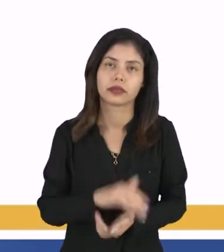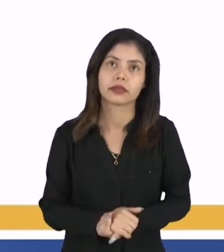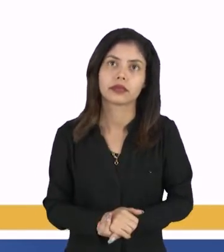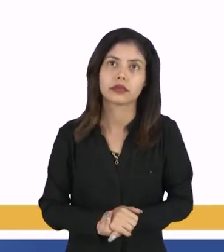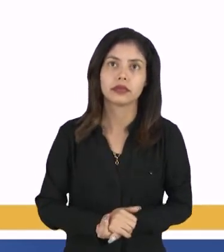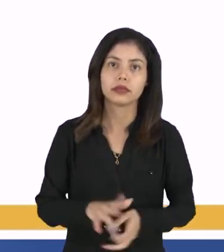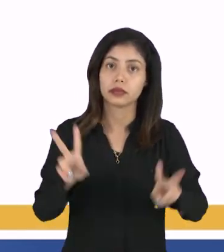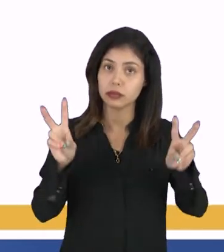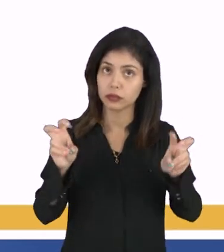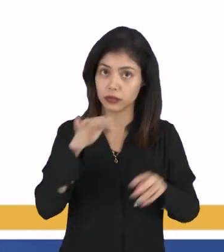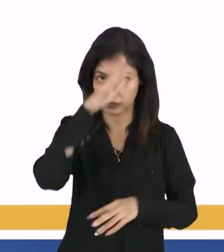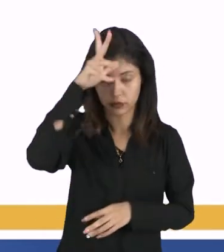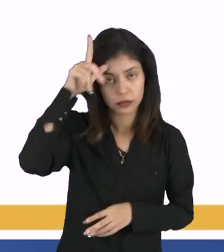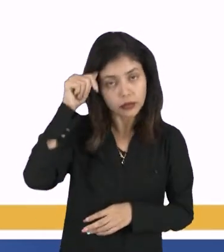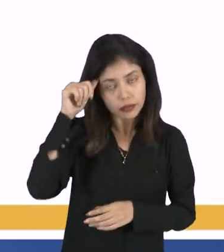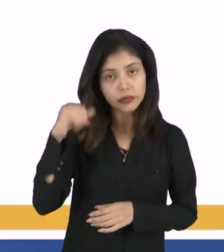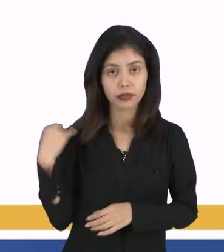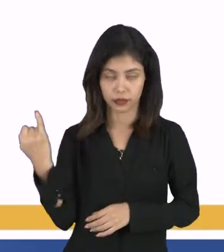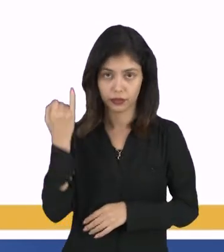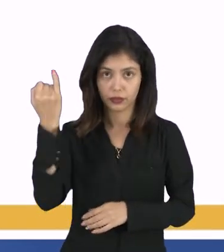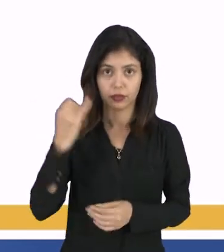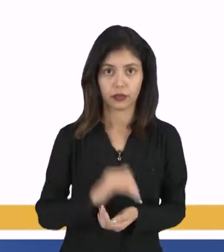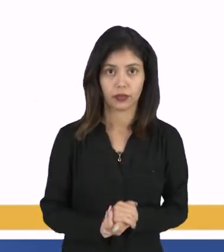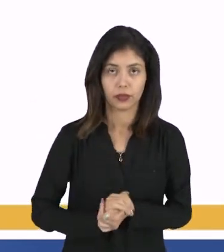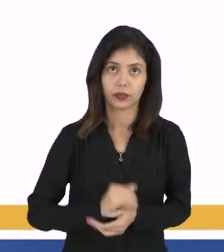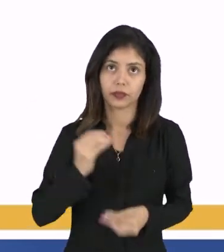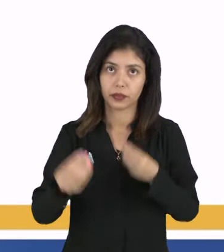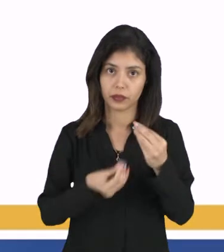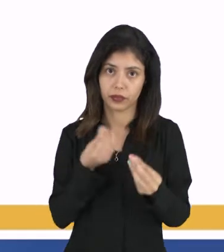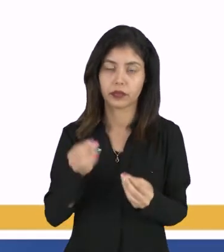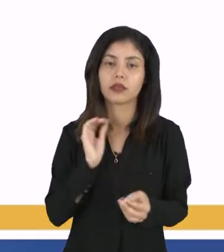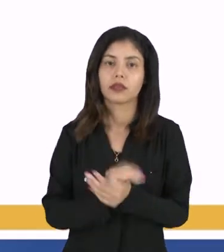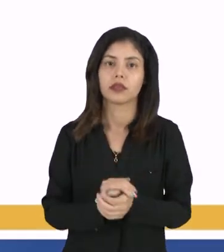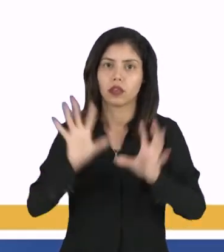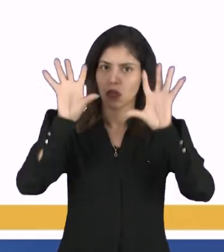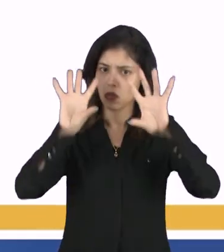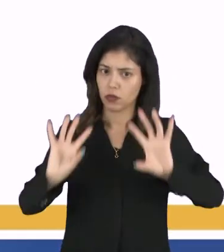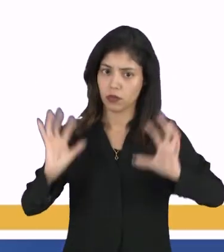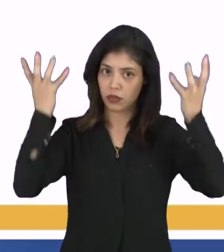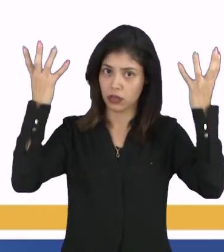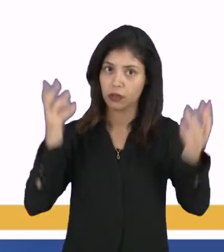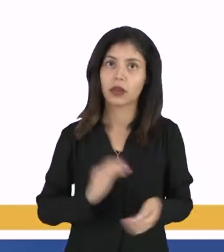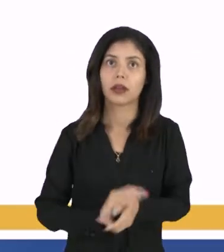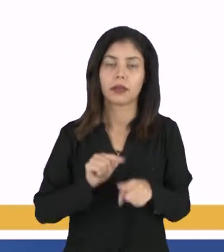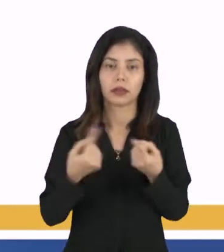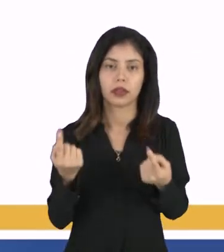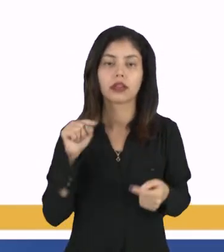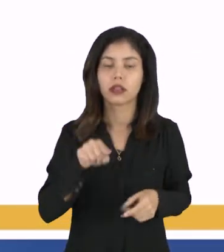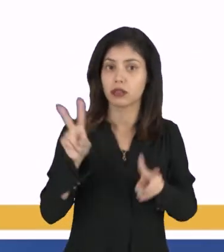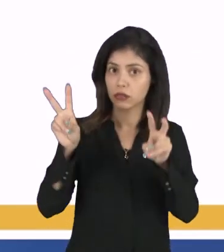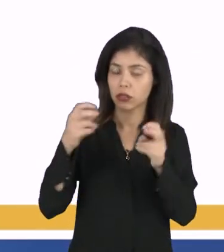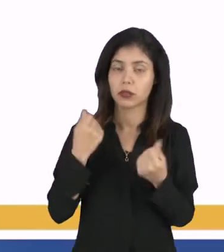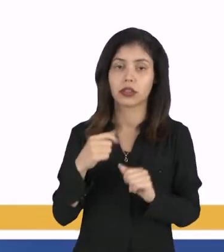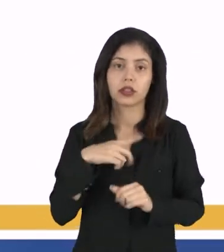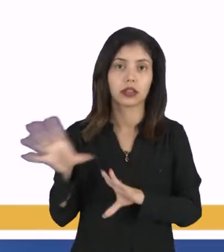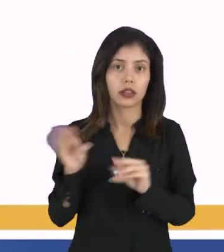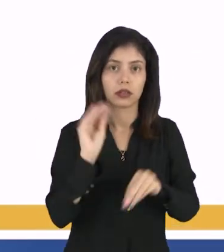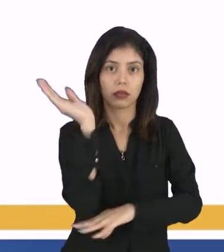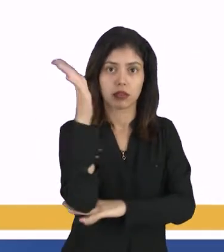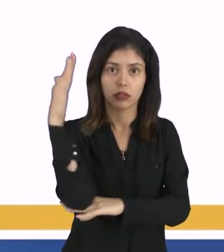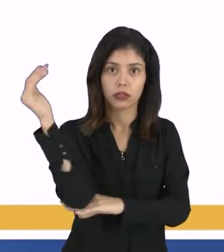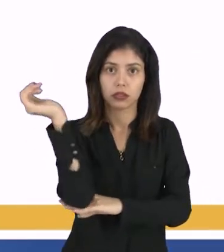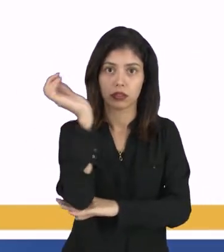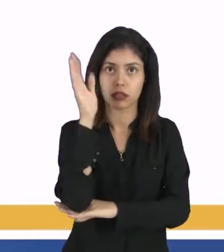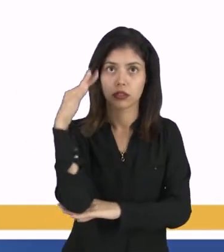esse título não é da Amazônia, que tem a sua importância, né, como reguladora climática, tá? Mas esse título tem que ser dado, né, para as algas,